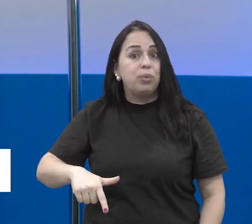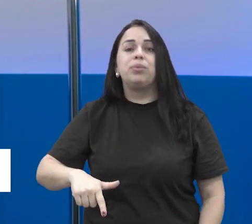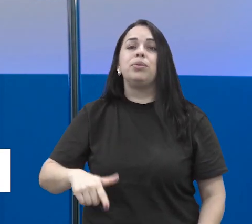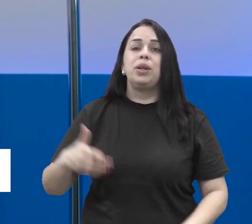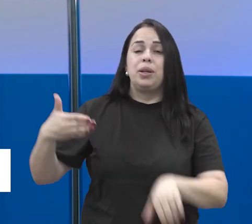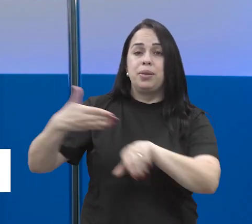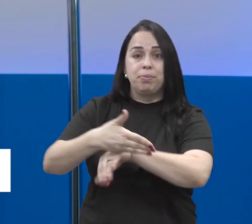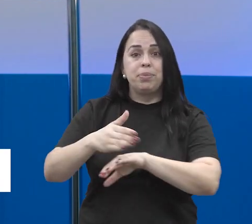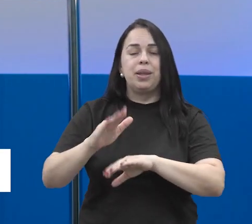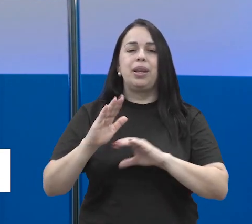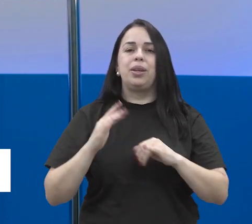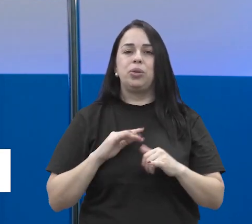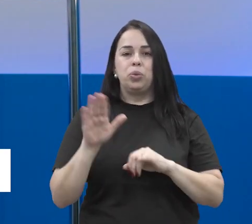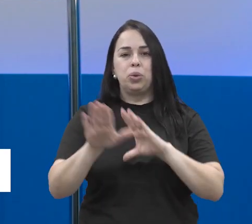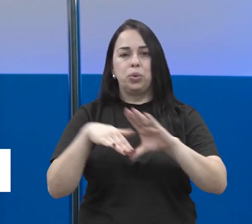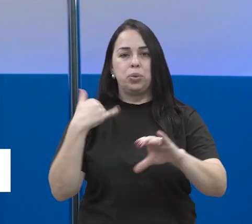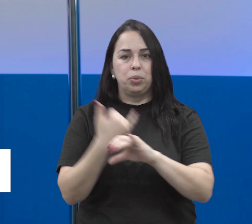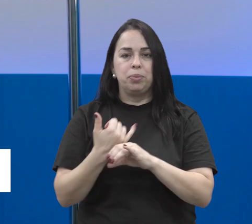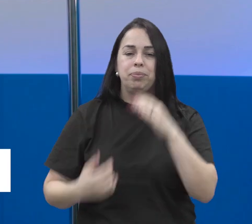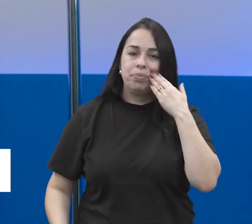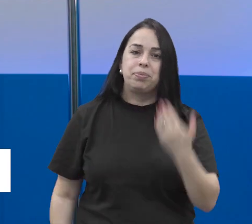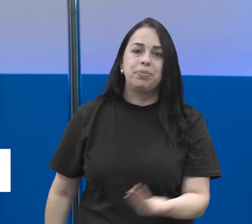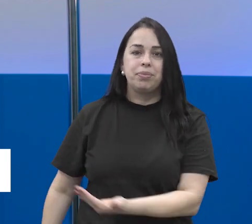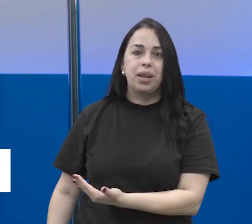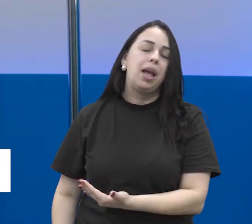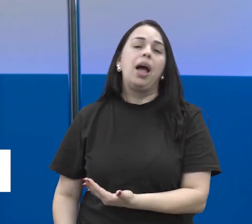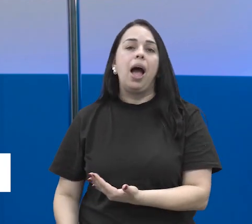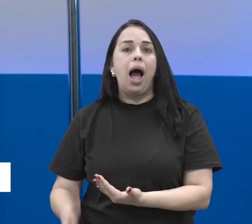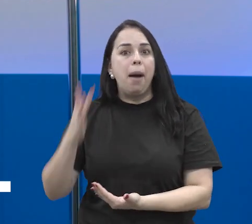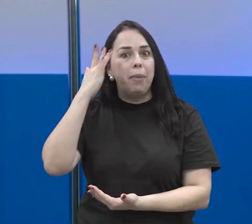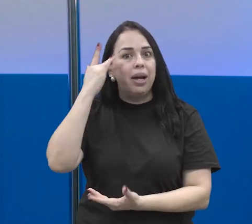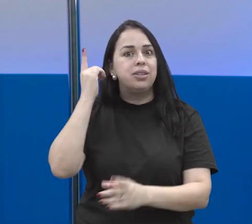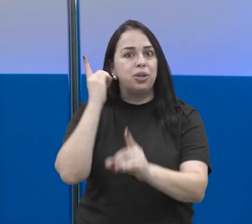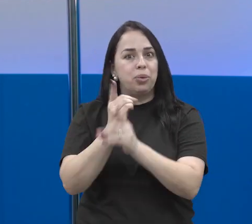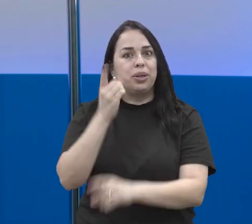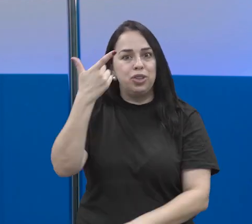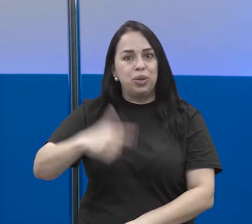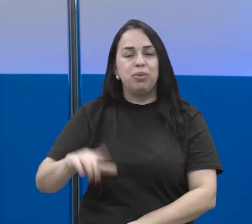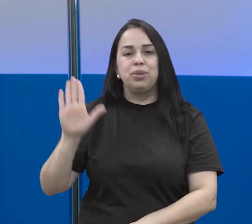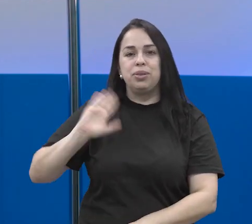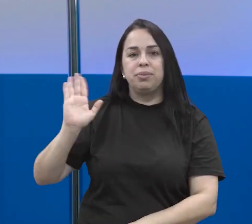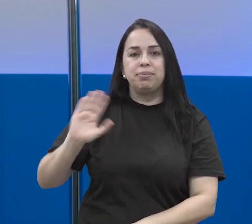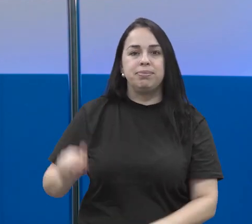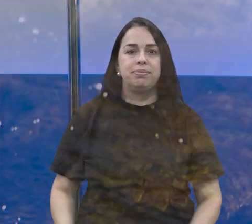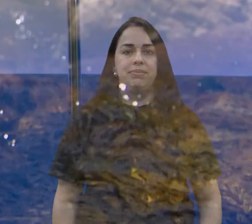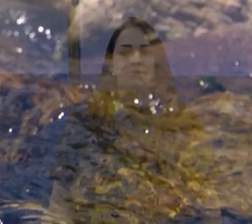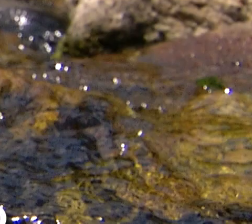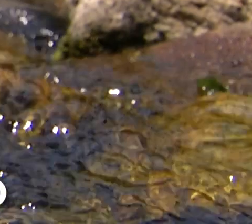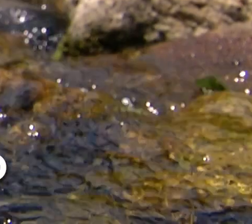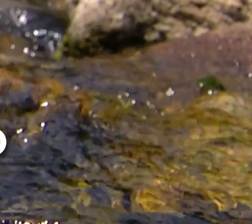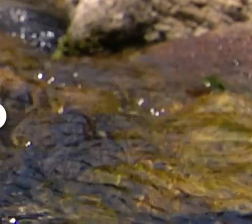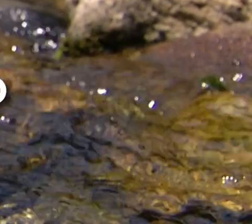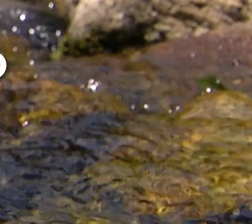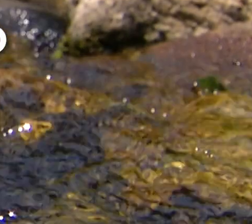acessar o nosso canal do YouTube TV Câmara SJC. A gente volta a se encontrar amanhã. Até lá!